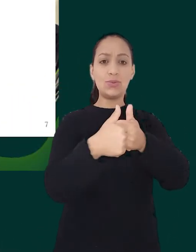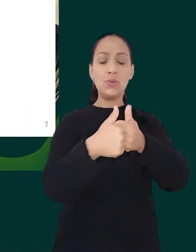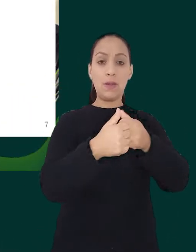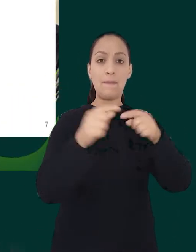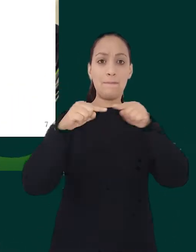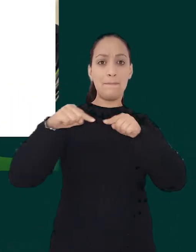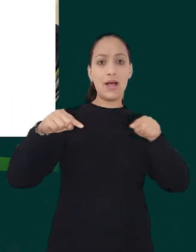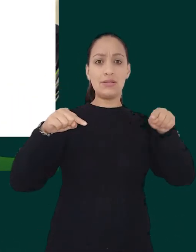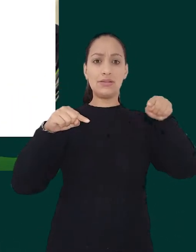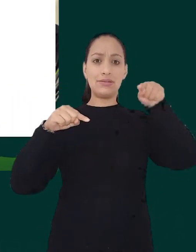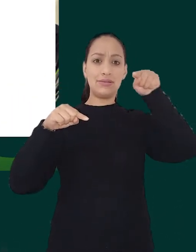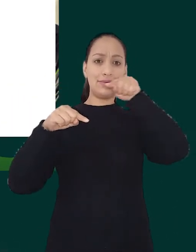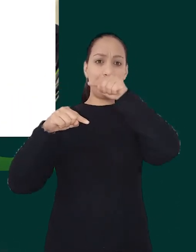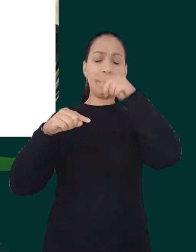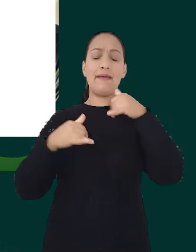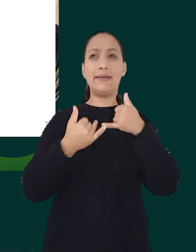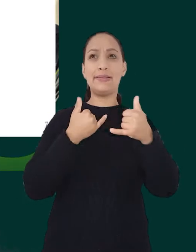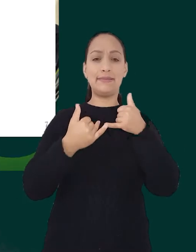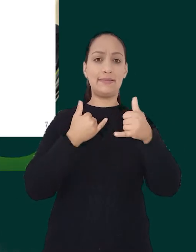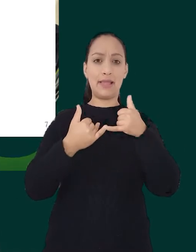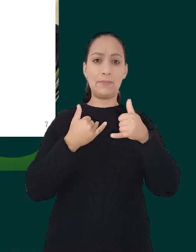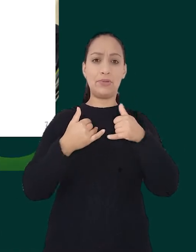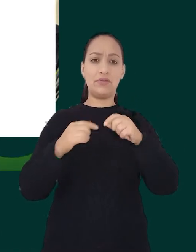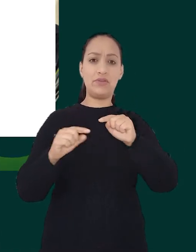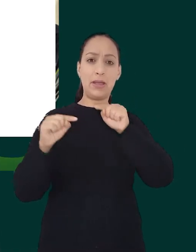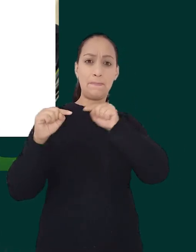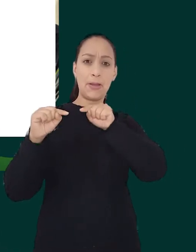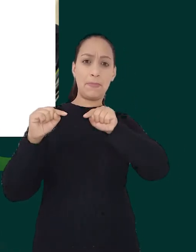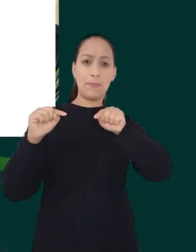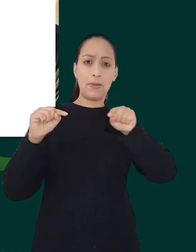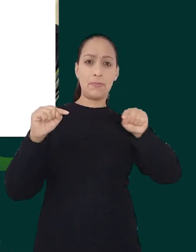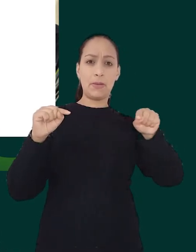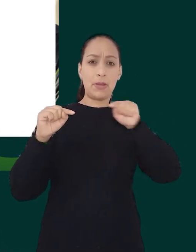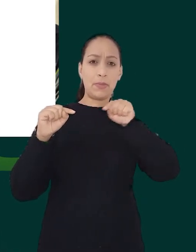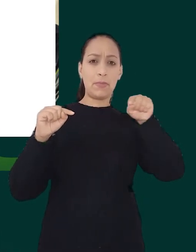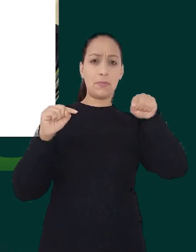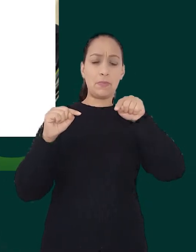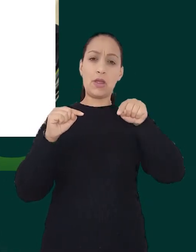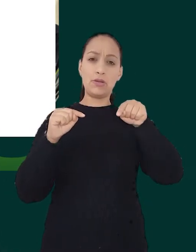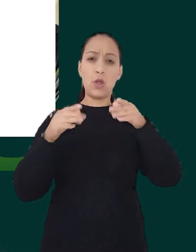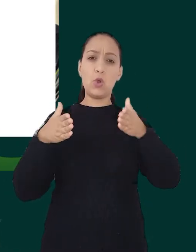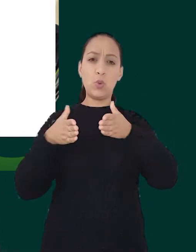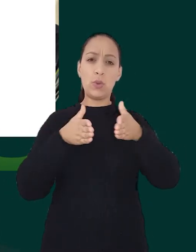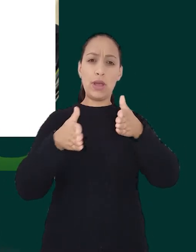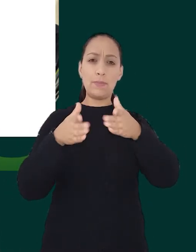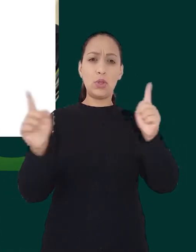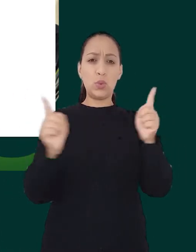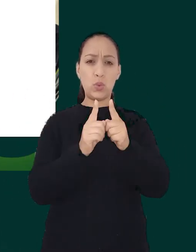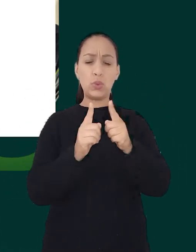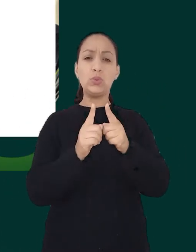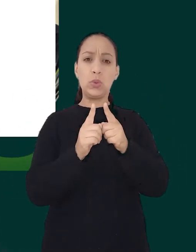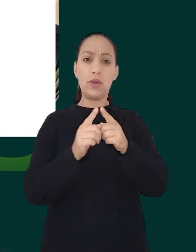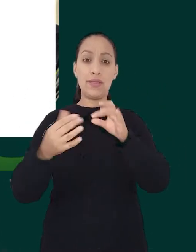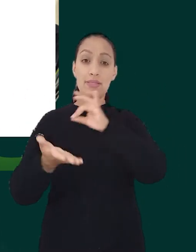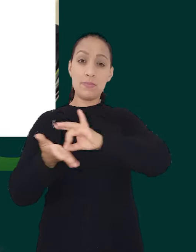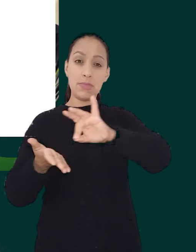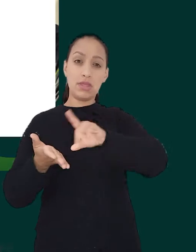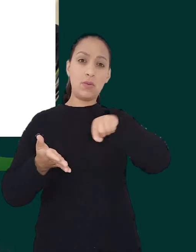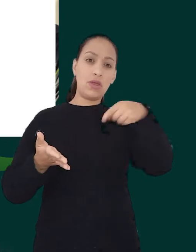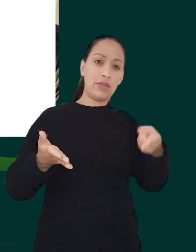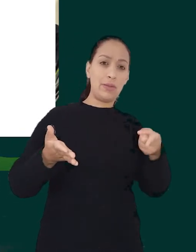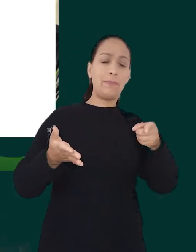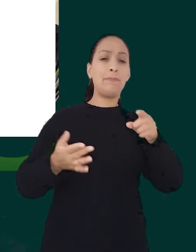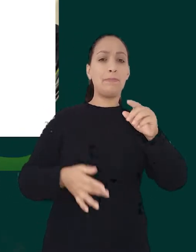linha que fica, digamos, traçando um caminho mais curto entre o inimigo e o player.